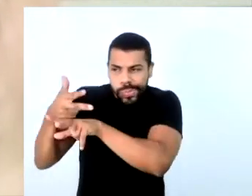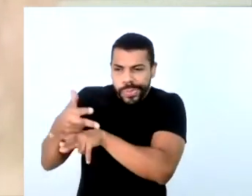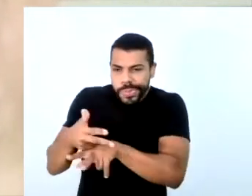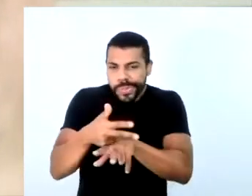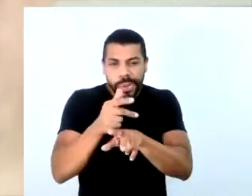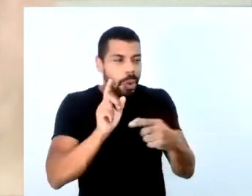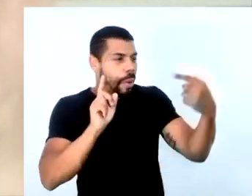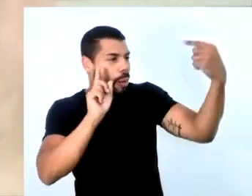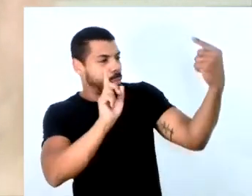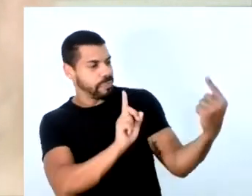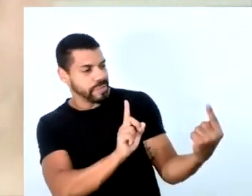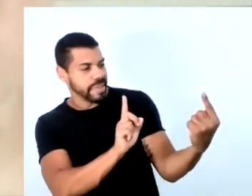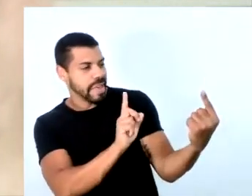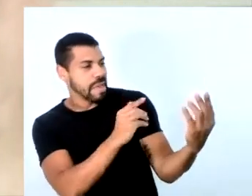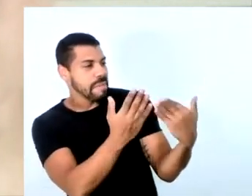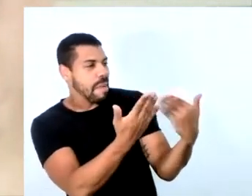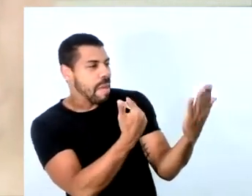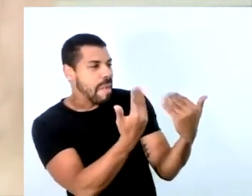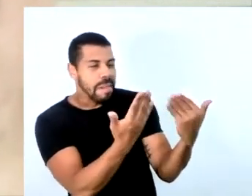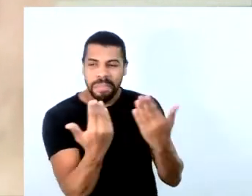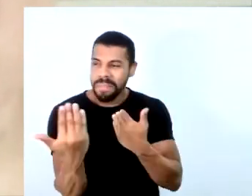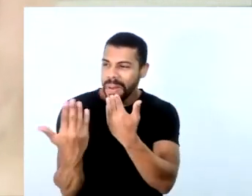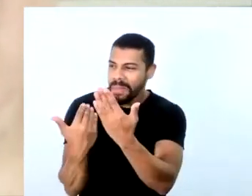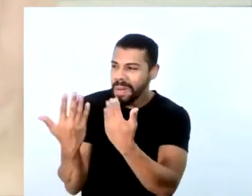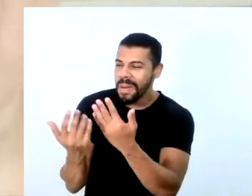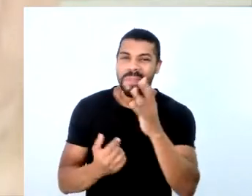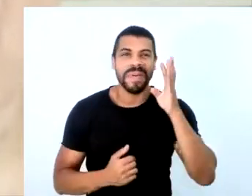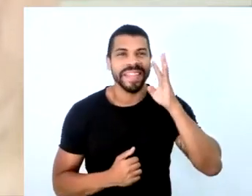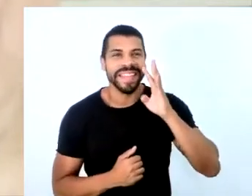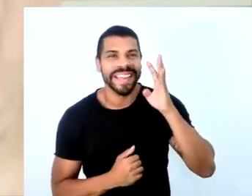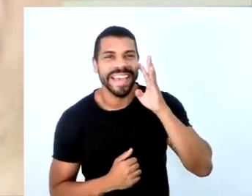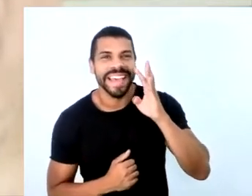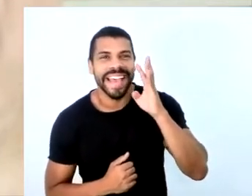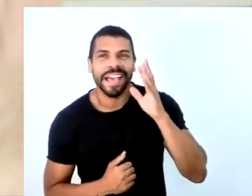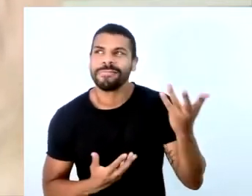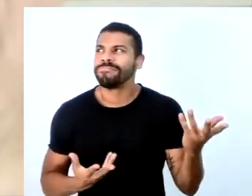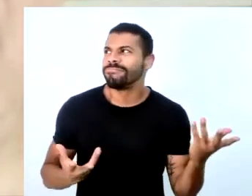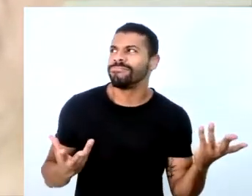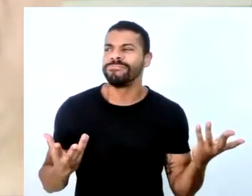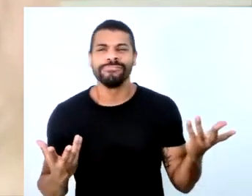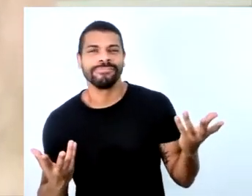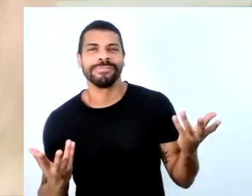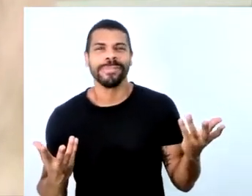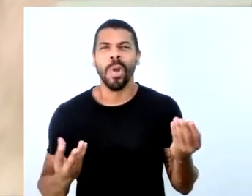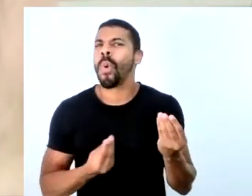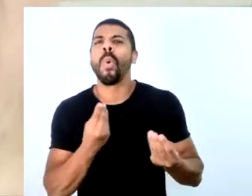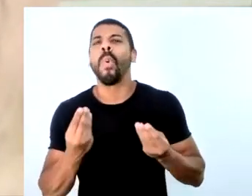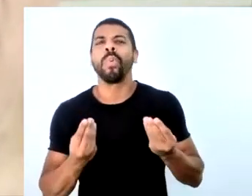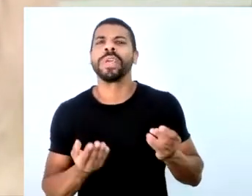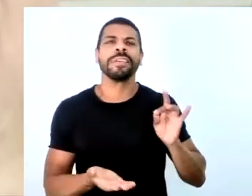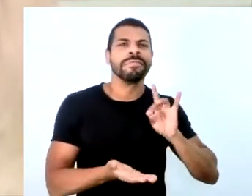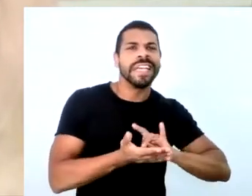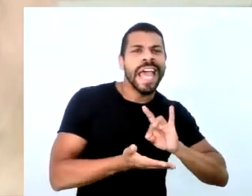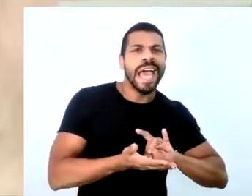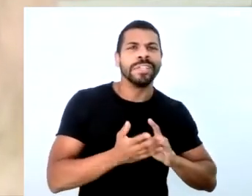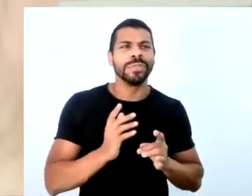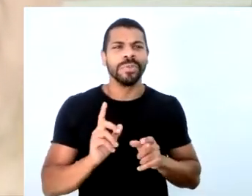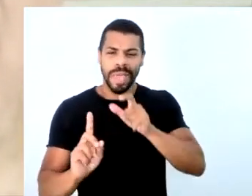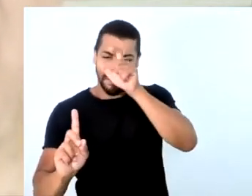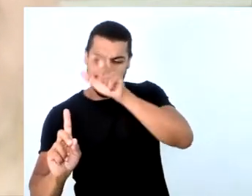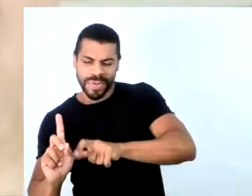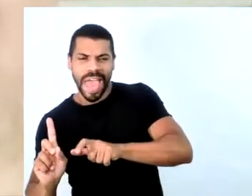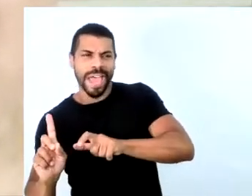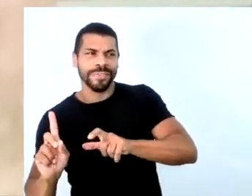ator falando como personagem sobre o que está acontecendo naquele momento. Isso é muito legal, porque você fica